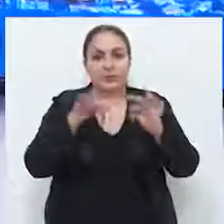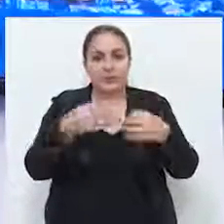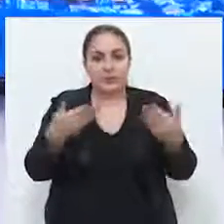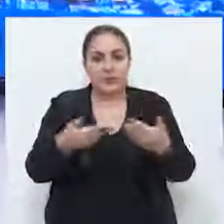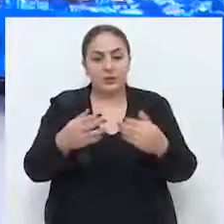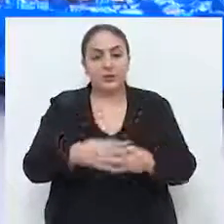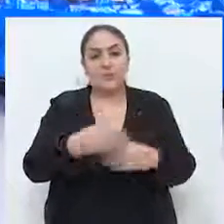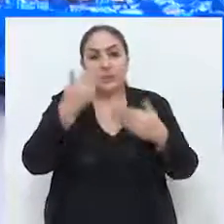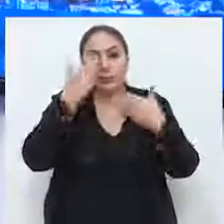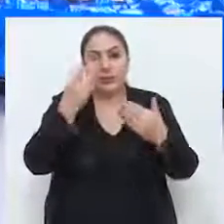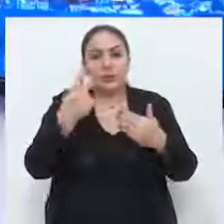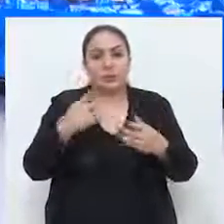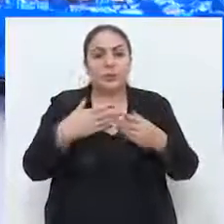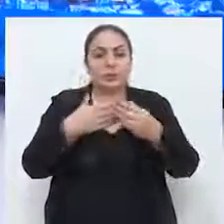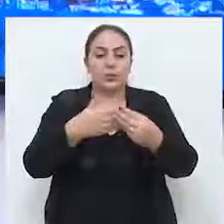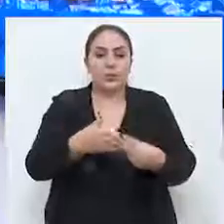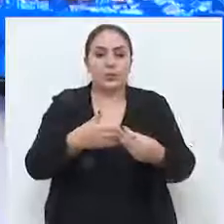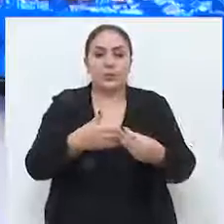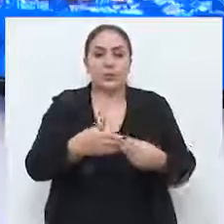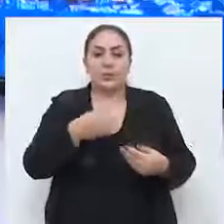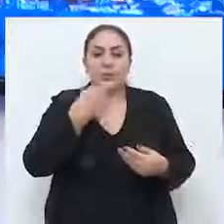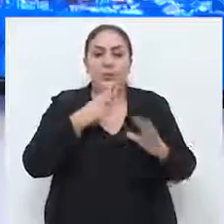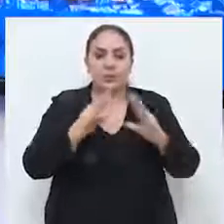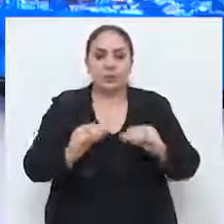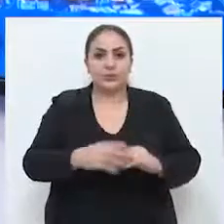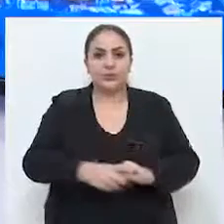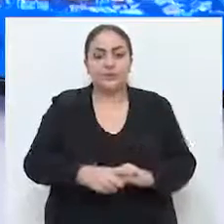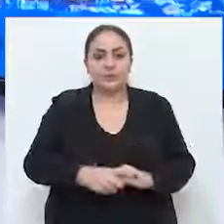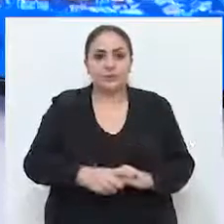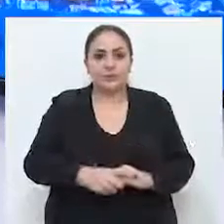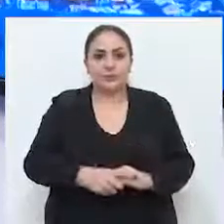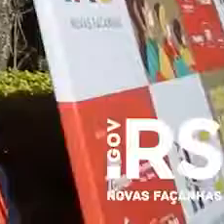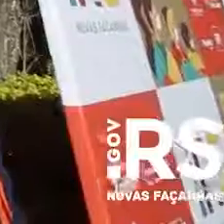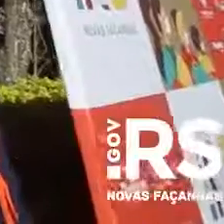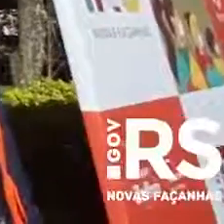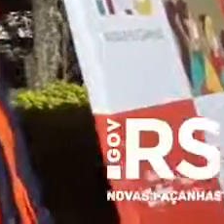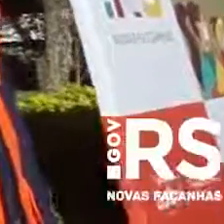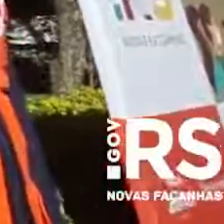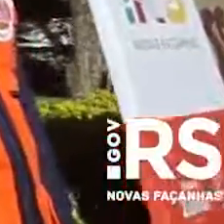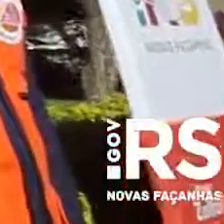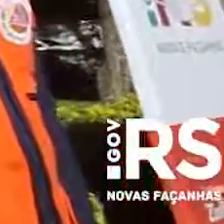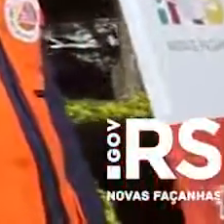Jornal da Câmara termina aqui. Obrigada pela sua companhia e uma boa noite.